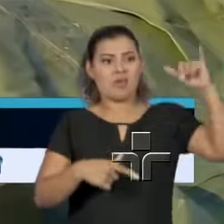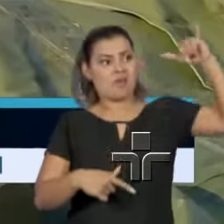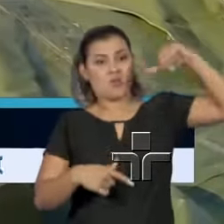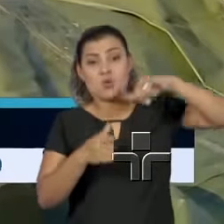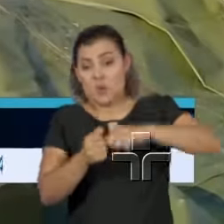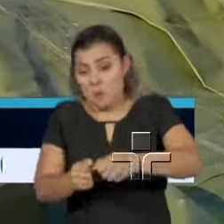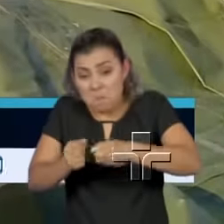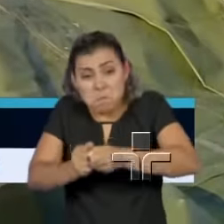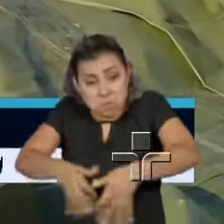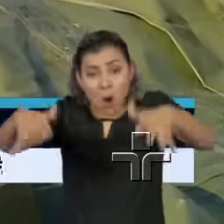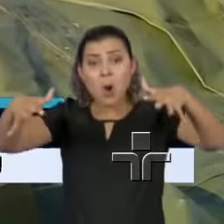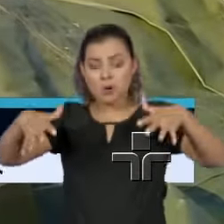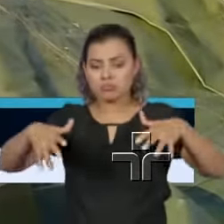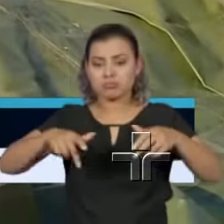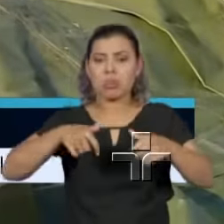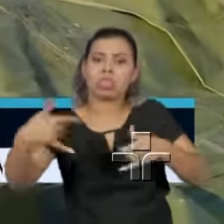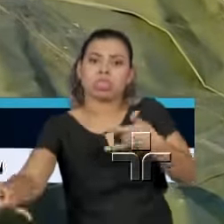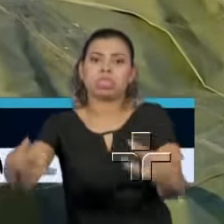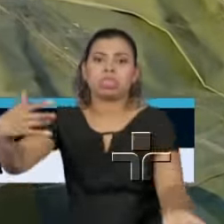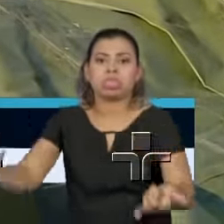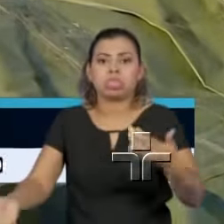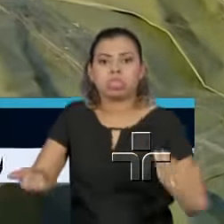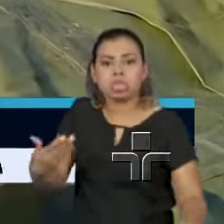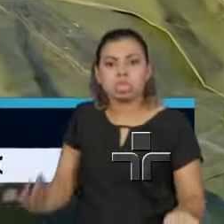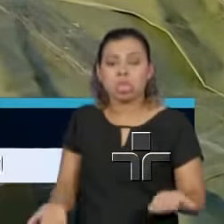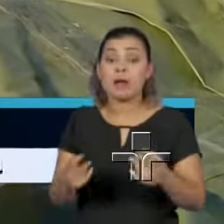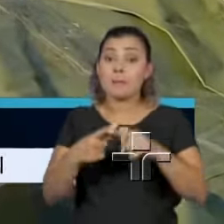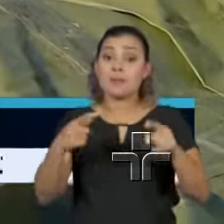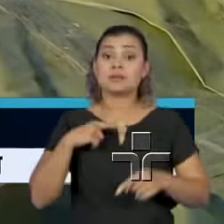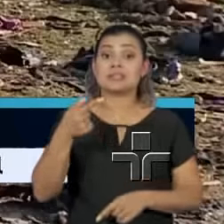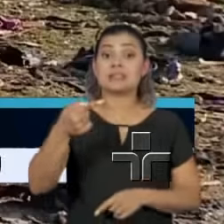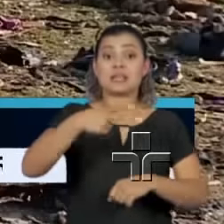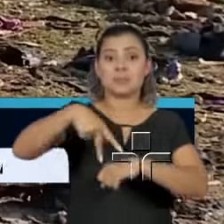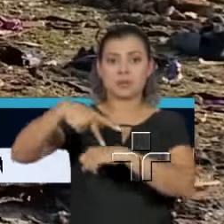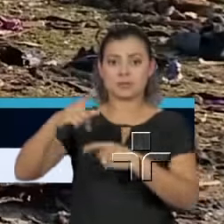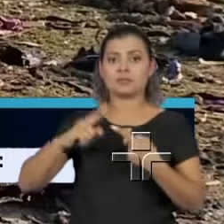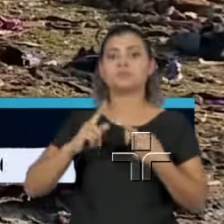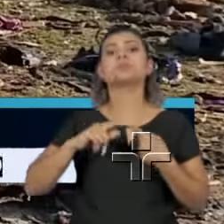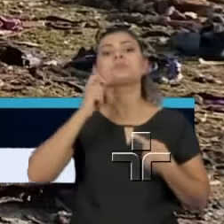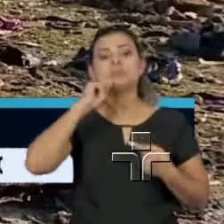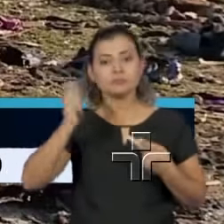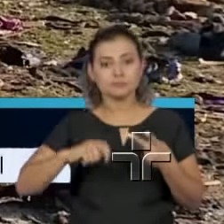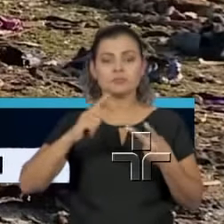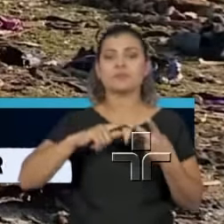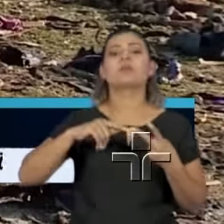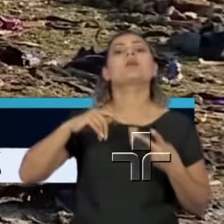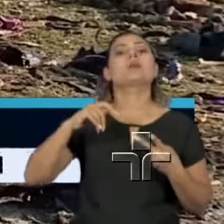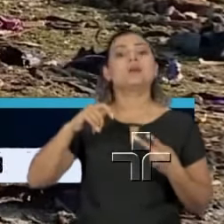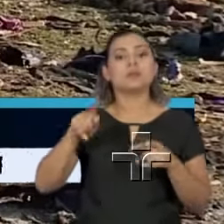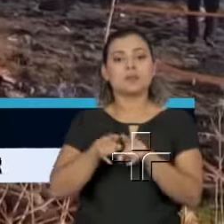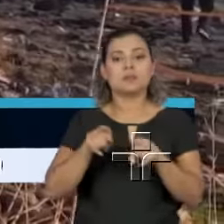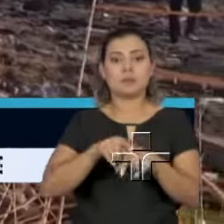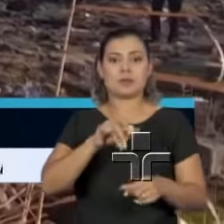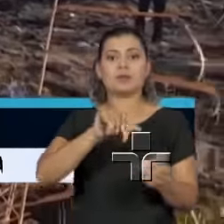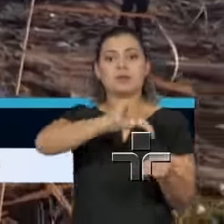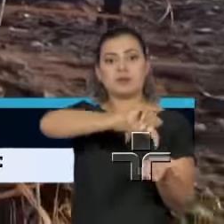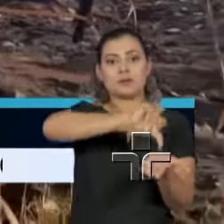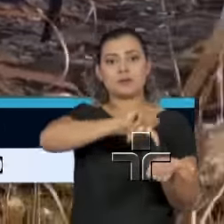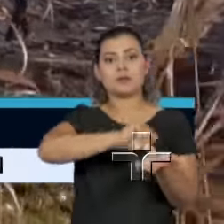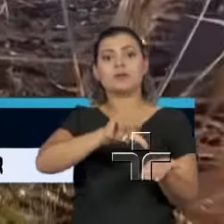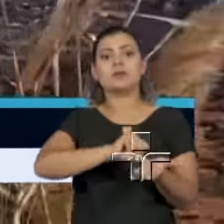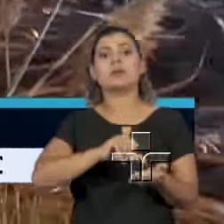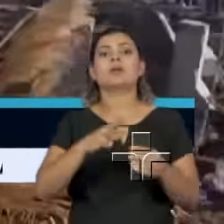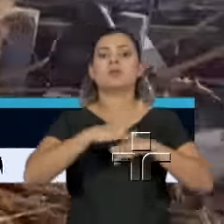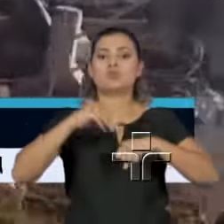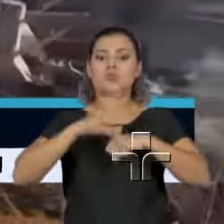As 176 vítimas eram de 7 nacionalidades: iranianos, ucranianos, suecos, canadenses,